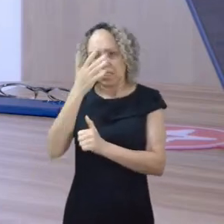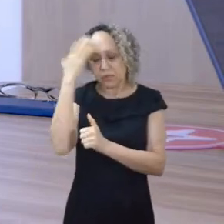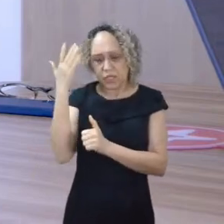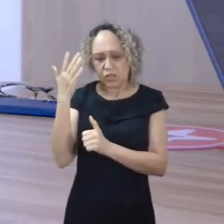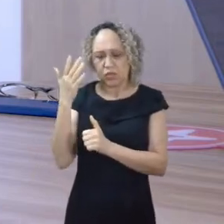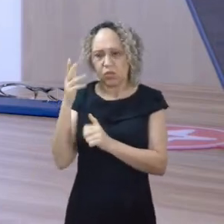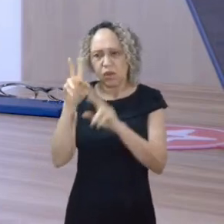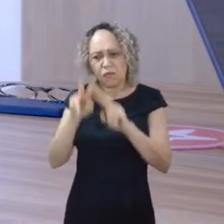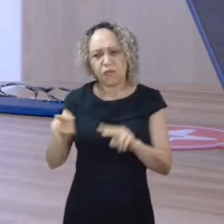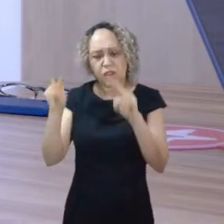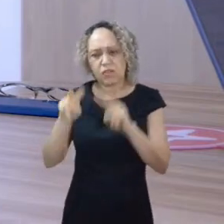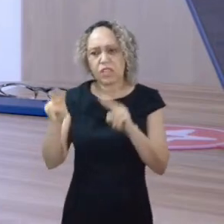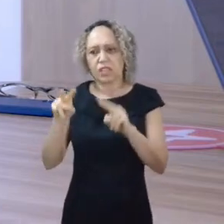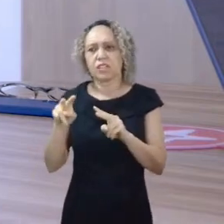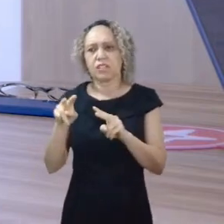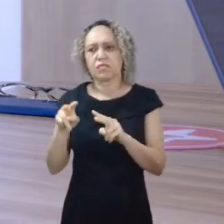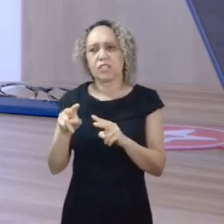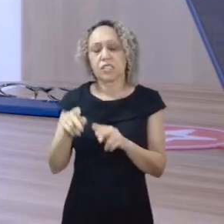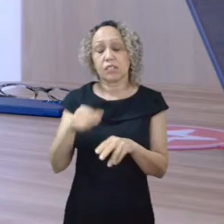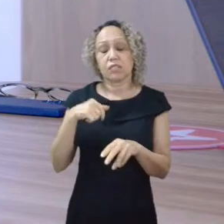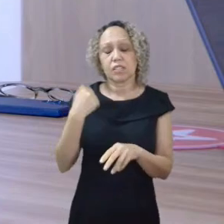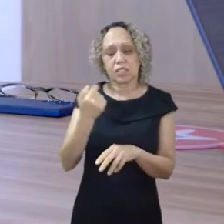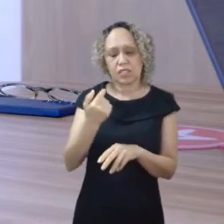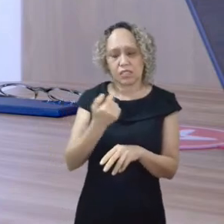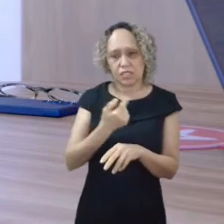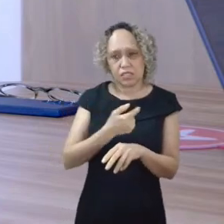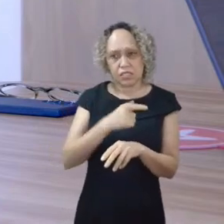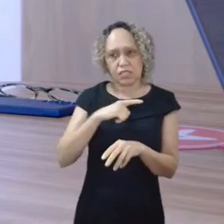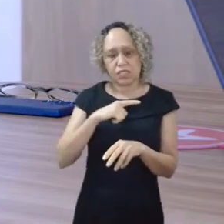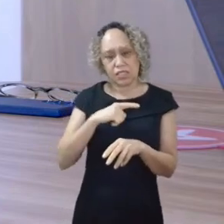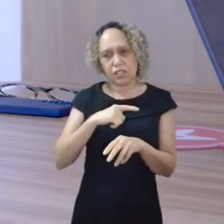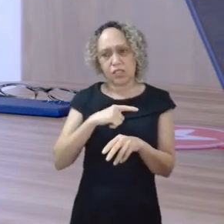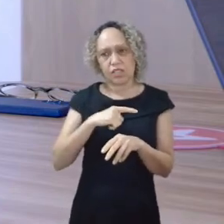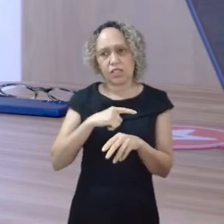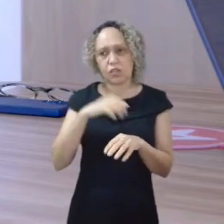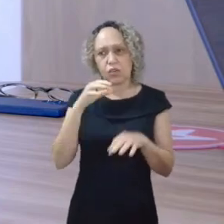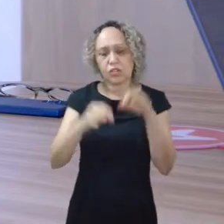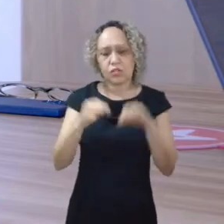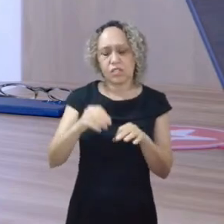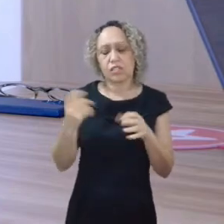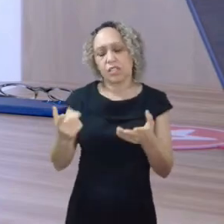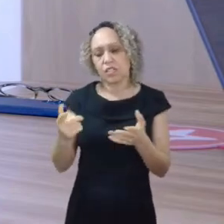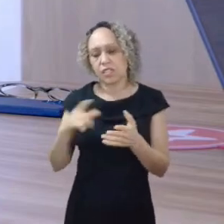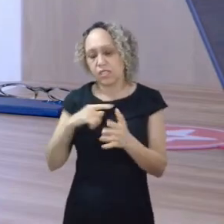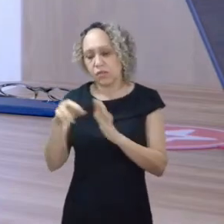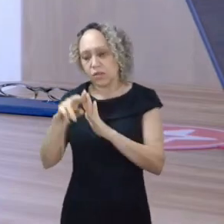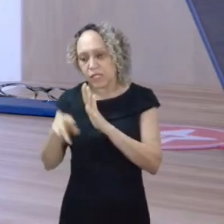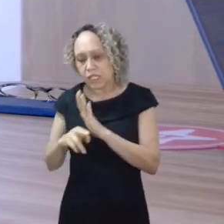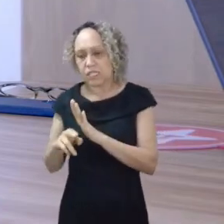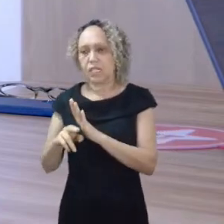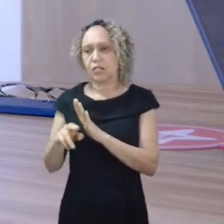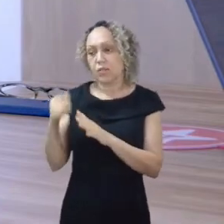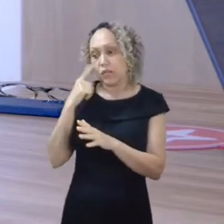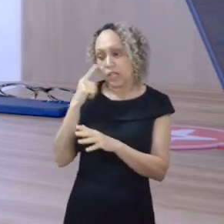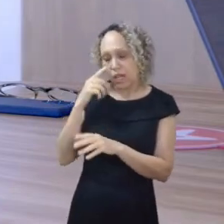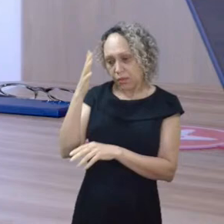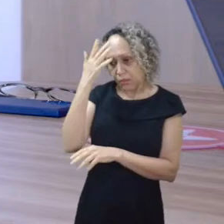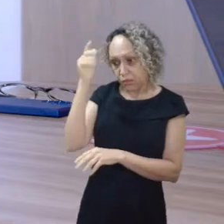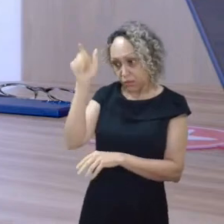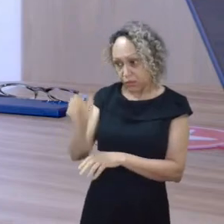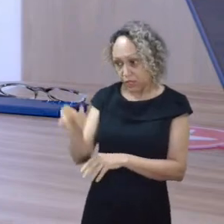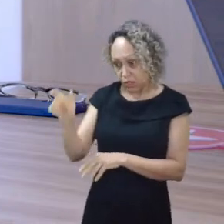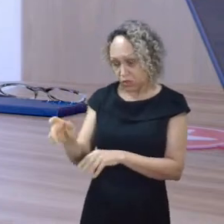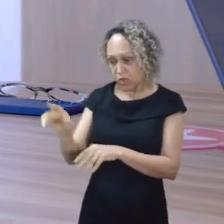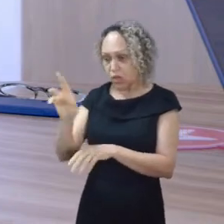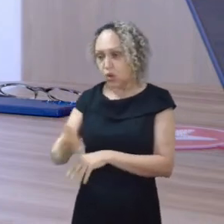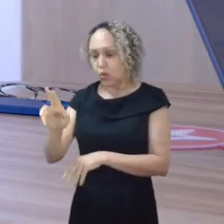uma responsabilização, seja pelo judiciário, seja pelo legislativo, para que ela possa, né, contribuir para que a democracia seja um pouco mais